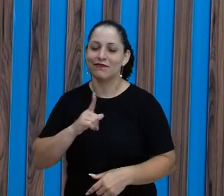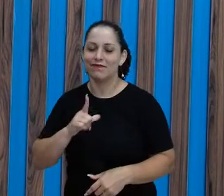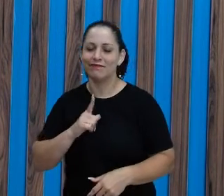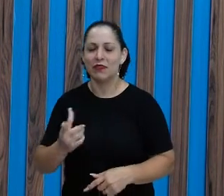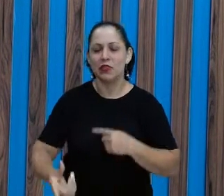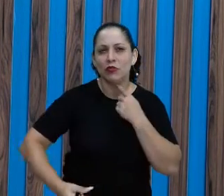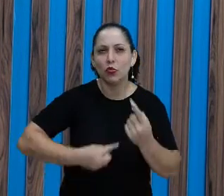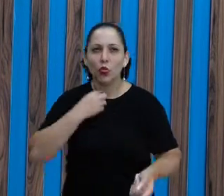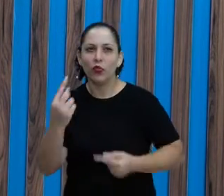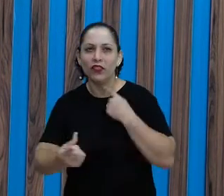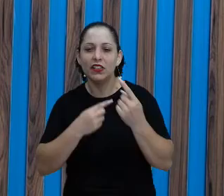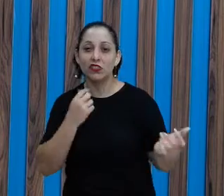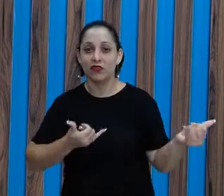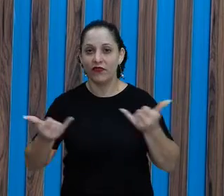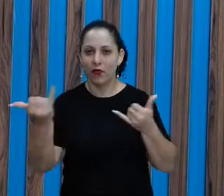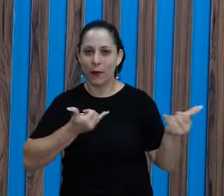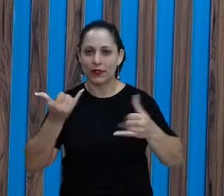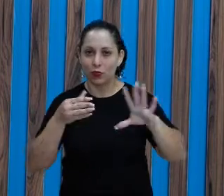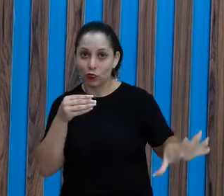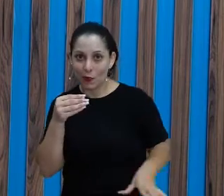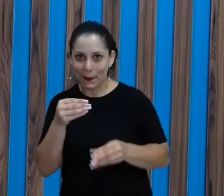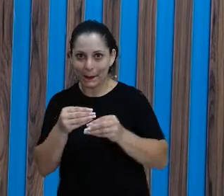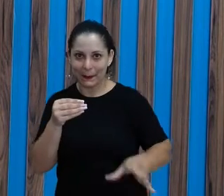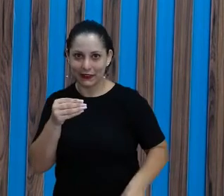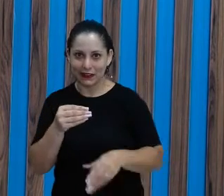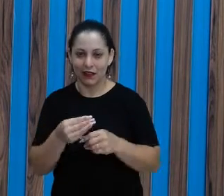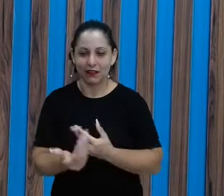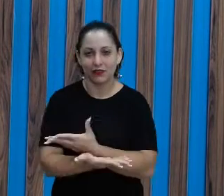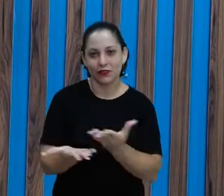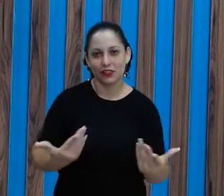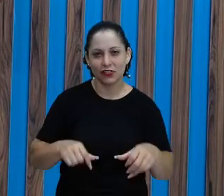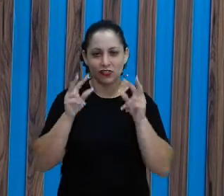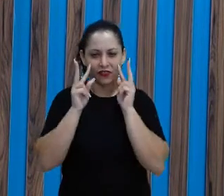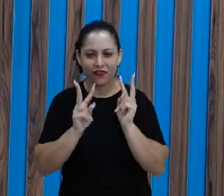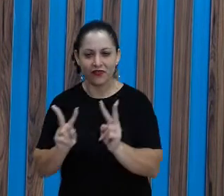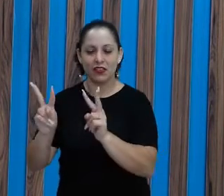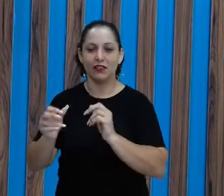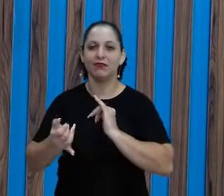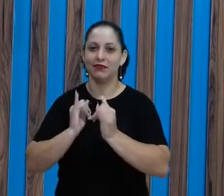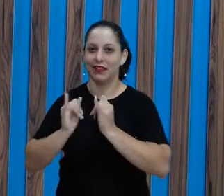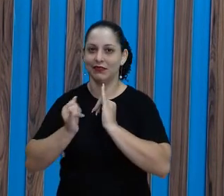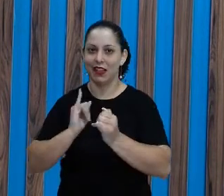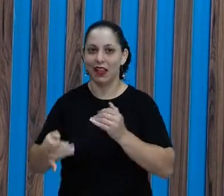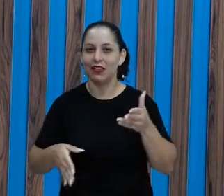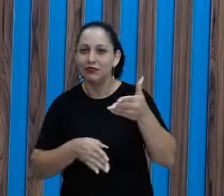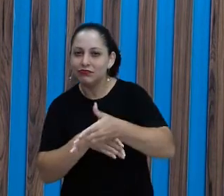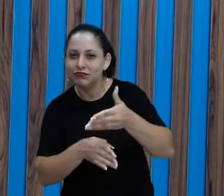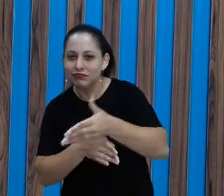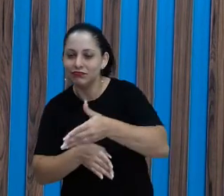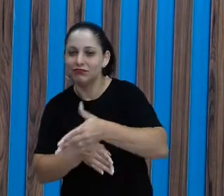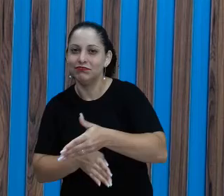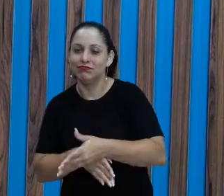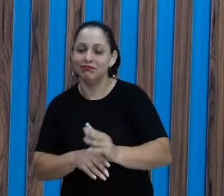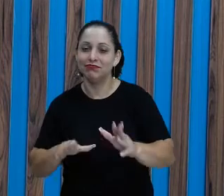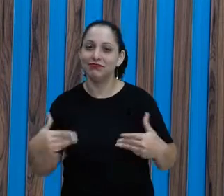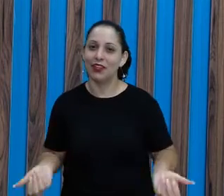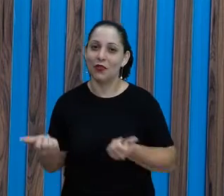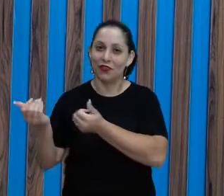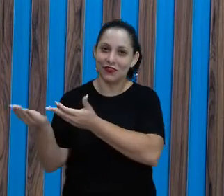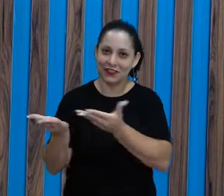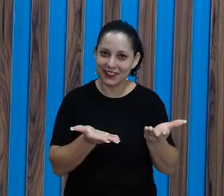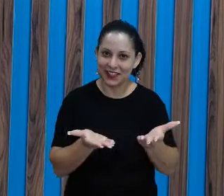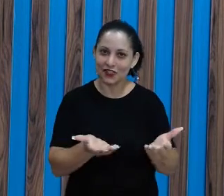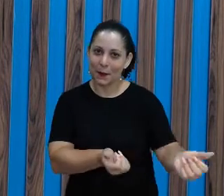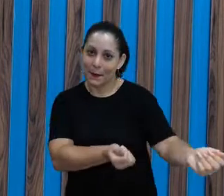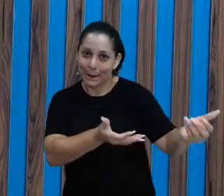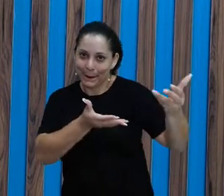dúvida ou alguma informação que vocês veem aí na internet, né? O tempo todo vocês estão acessando. Então, sejam bem-vindos